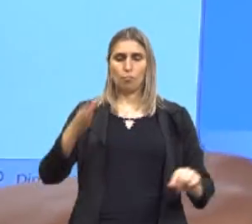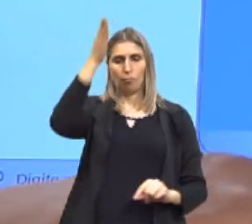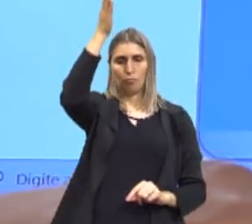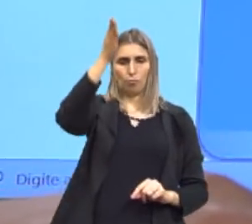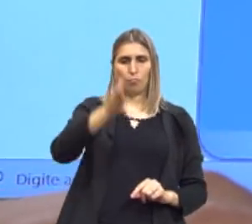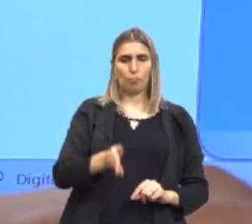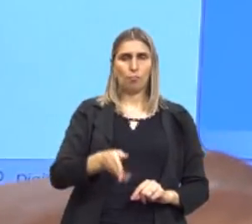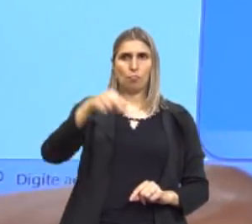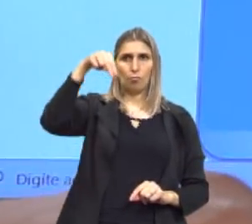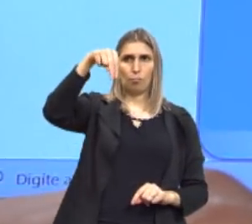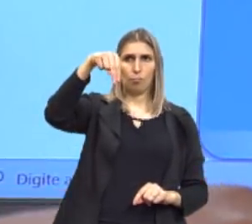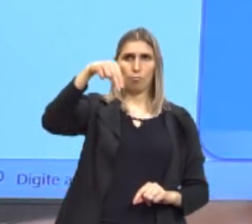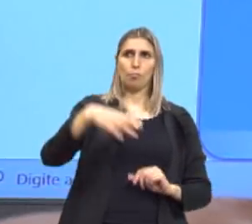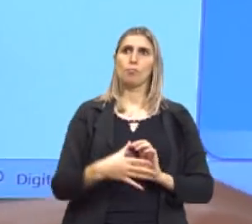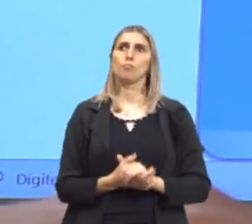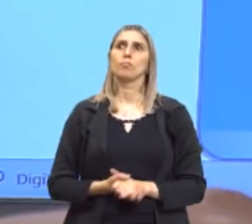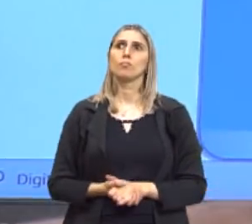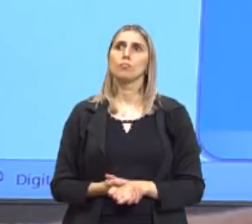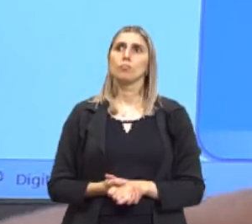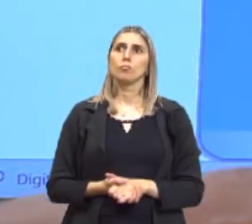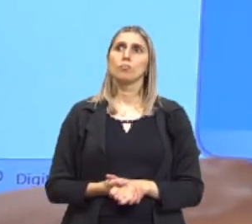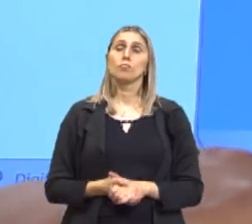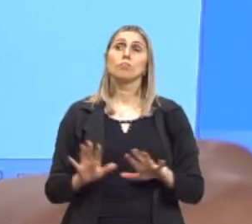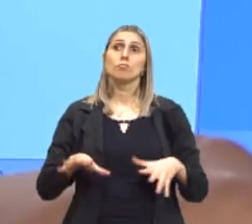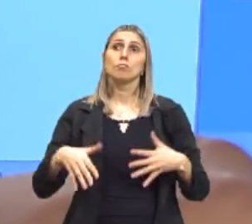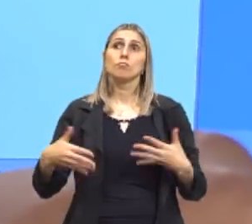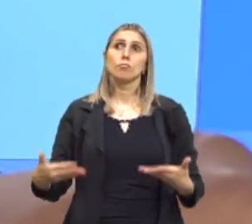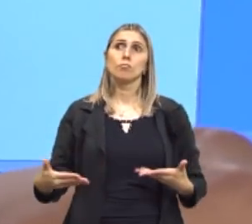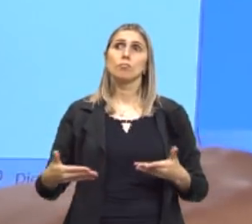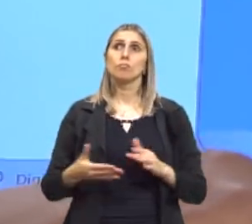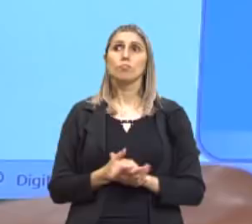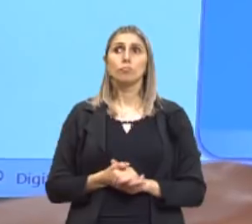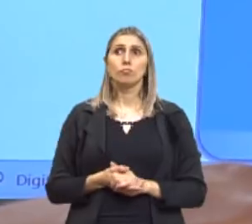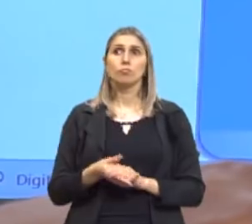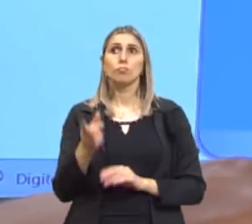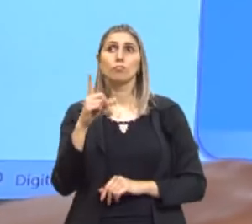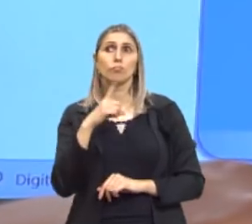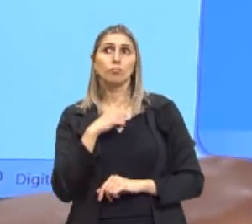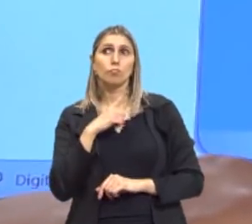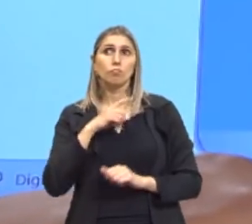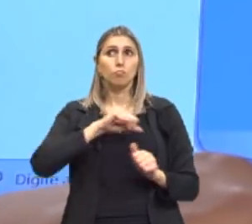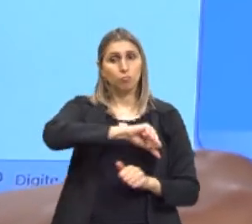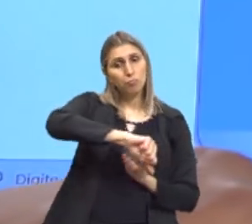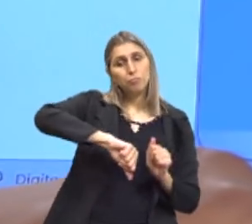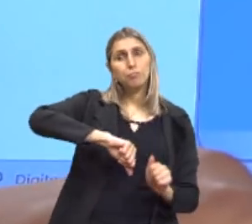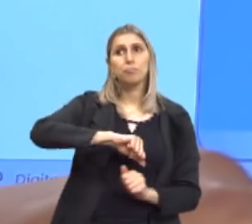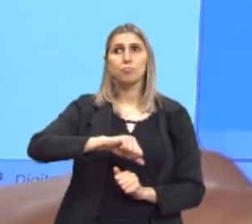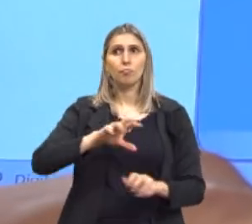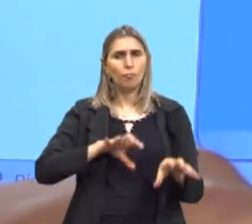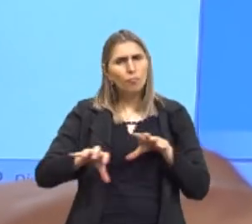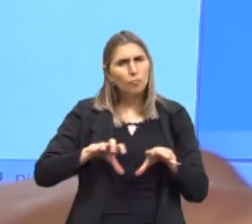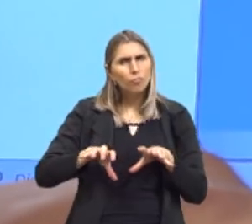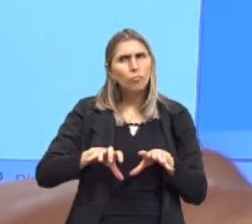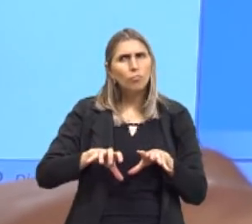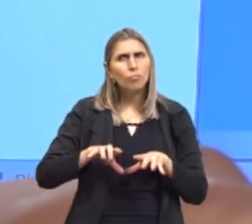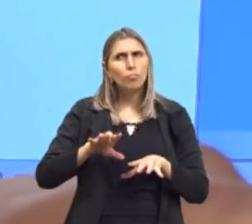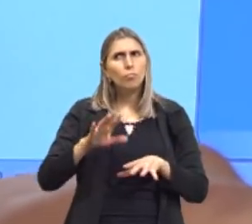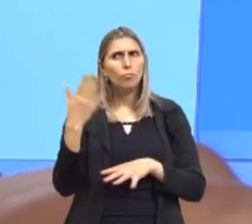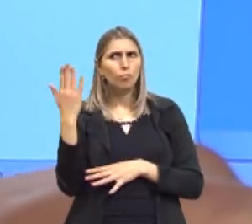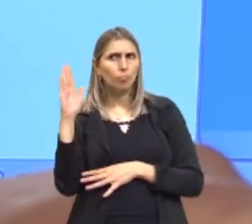que está aqui, certo? Então, se eu inverter aqui, mexer no